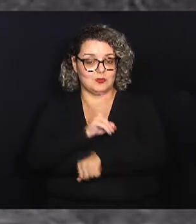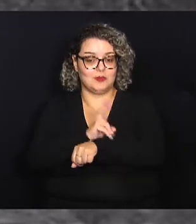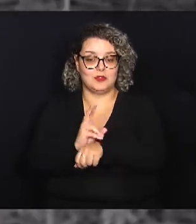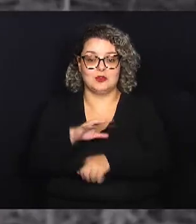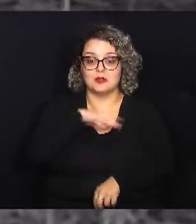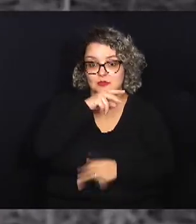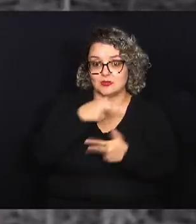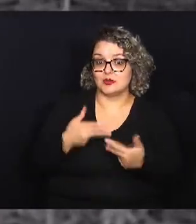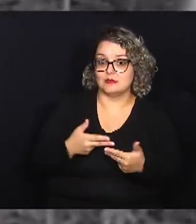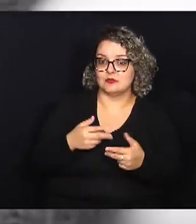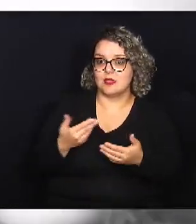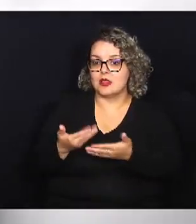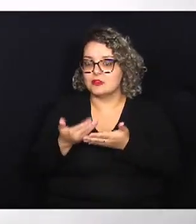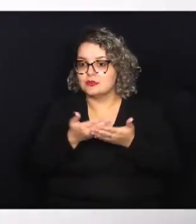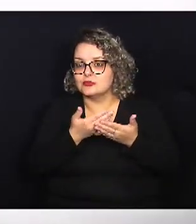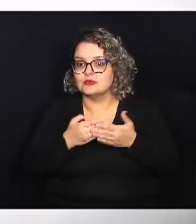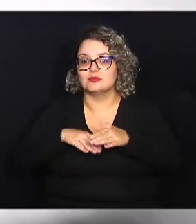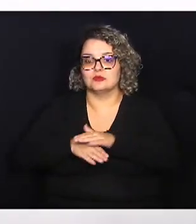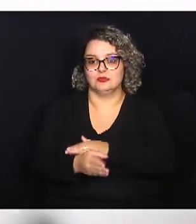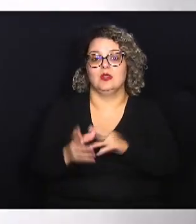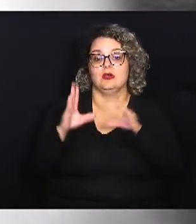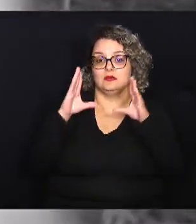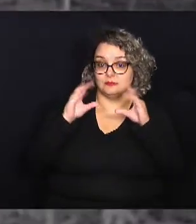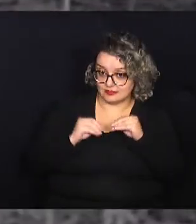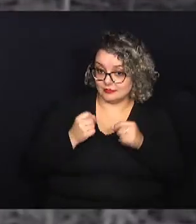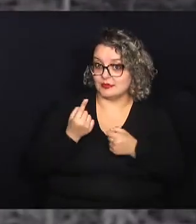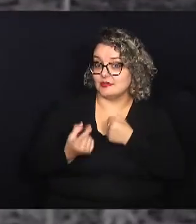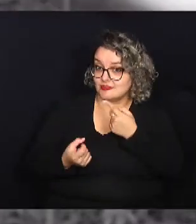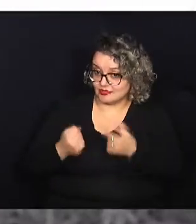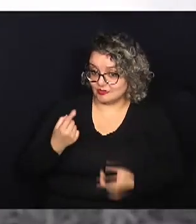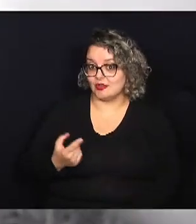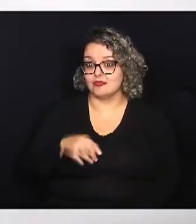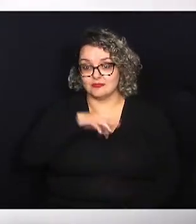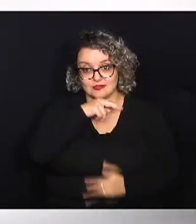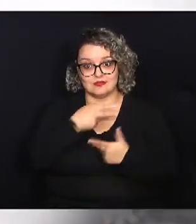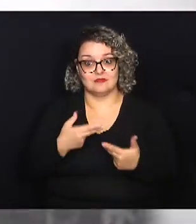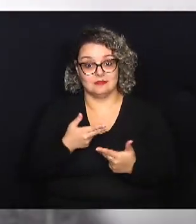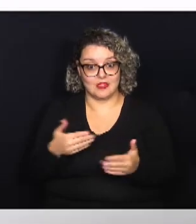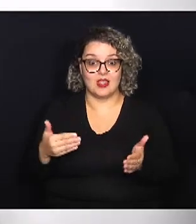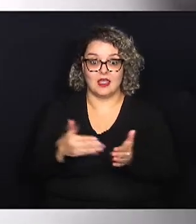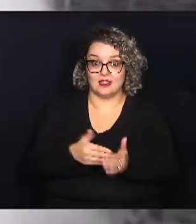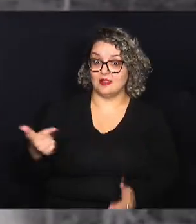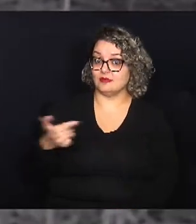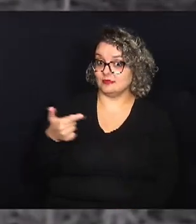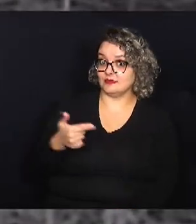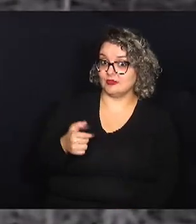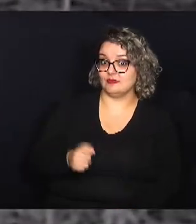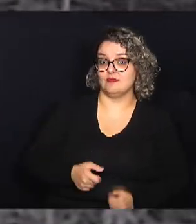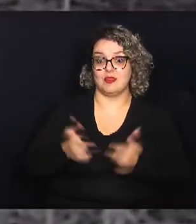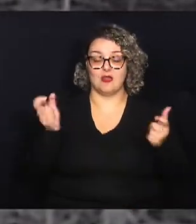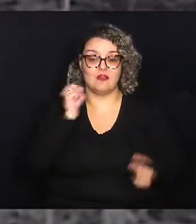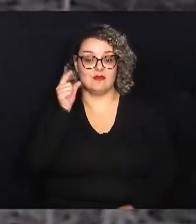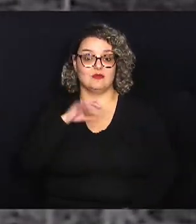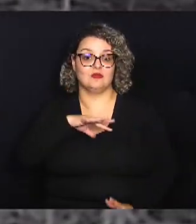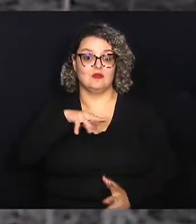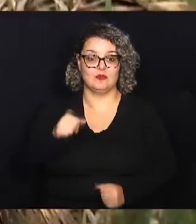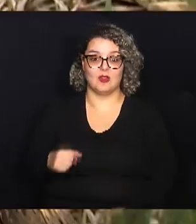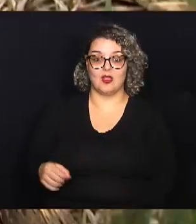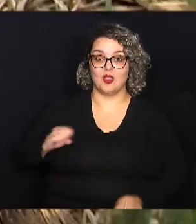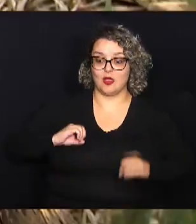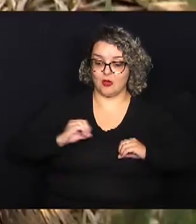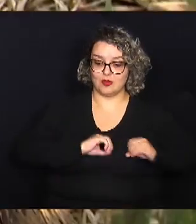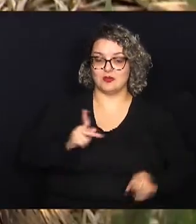animais, estudam os hábitos noturnos de alguns bichos, inclusive o segundo maior felino do mundo, a onça